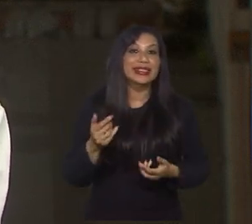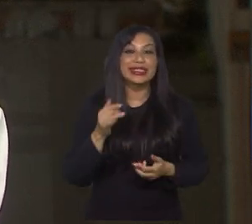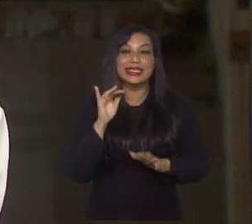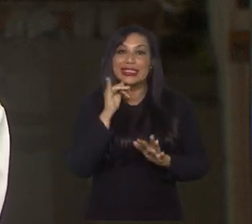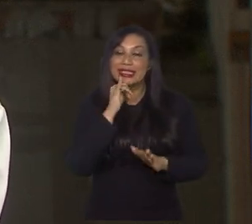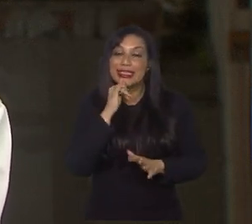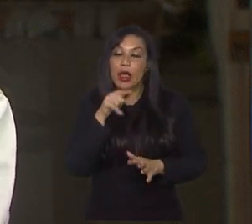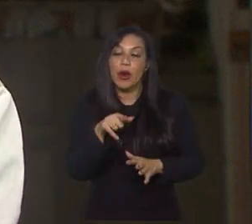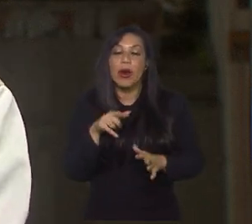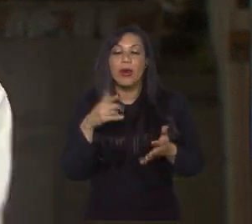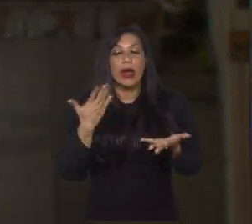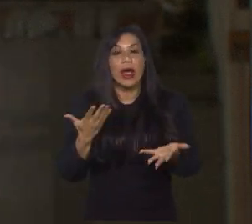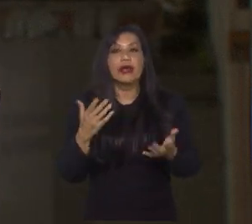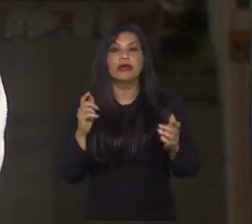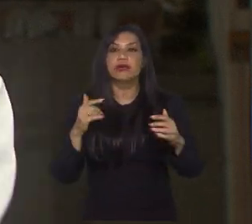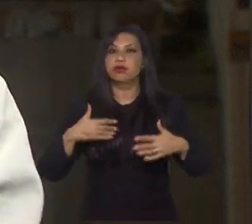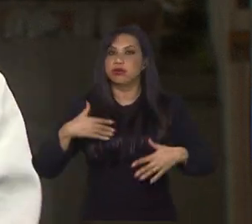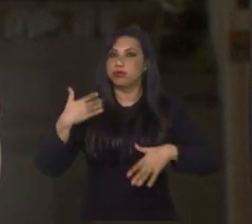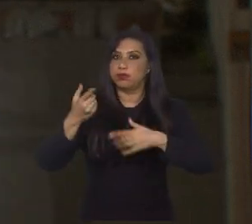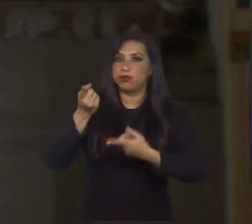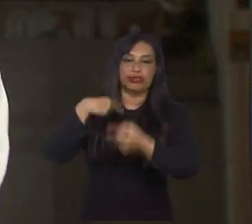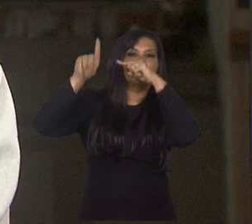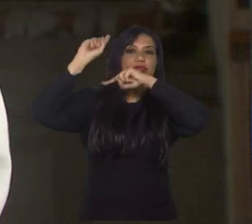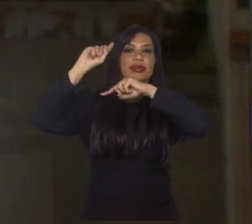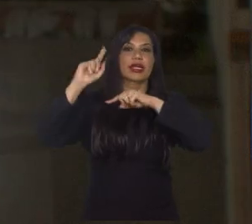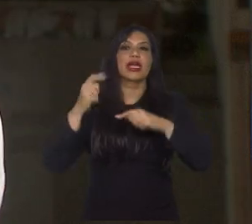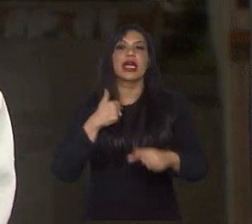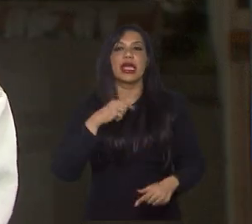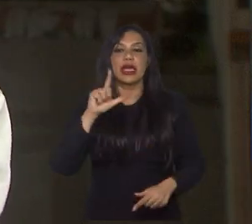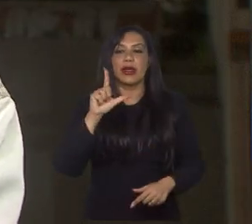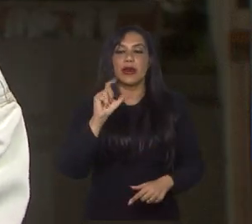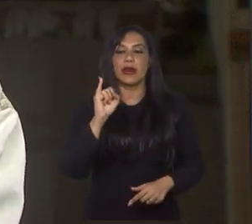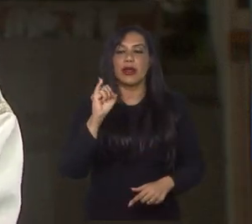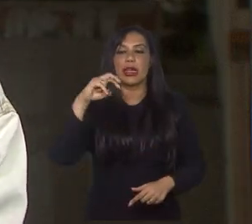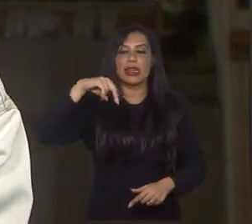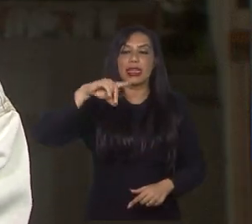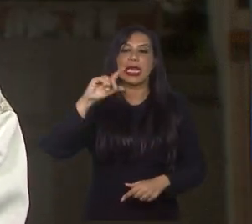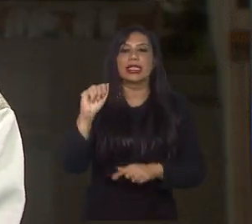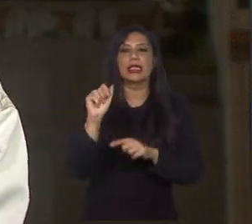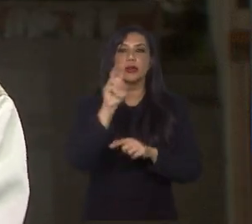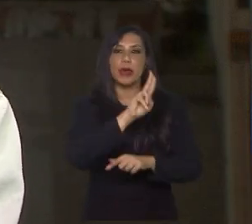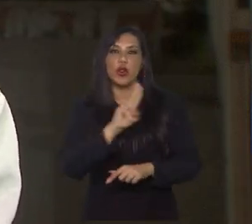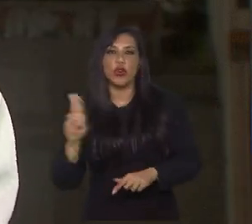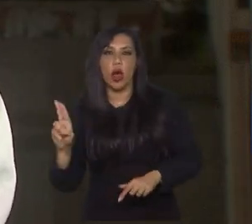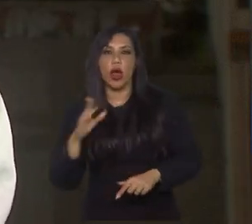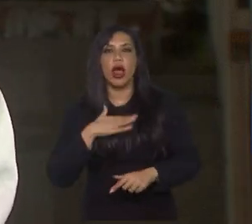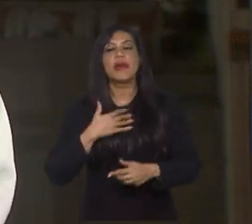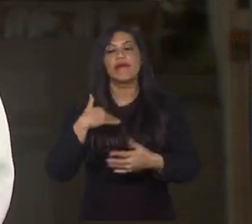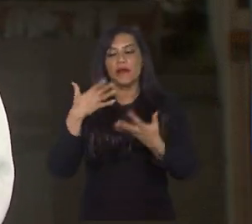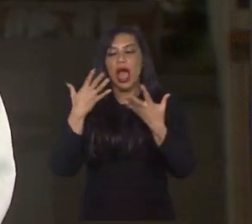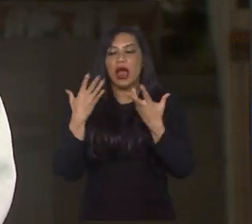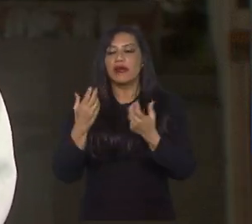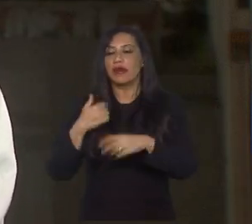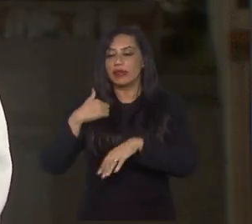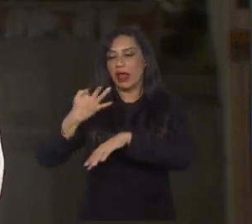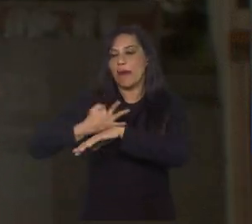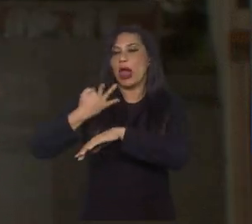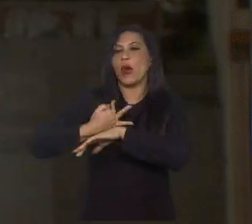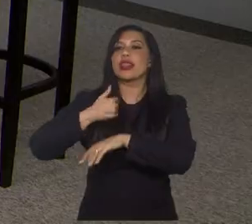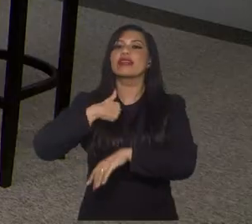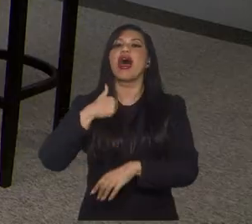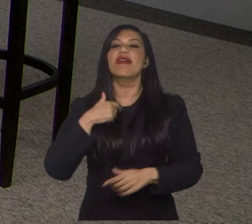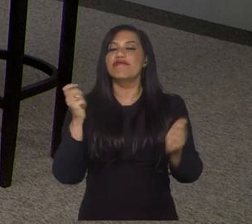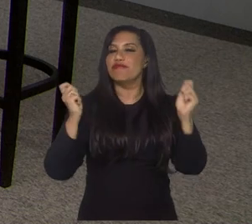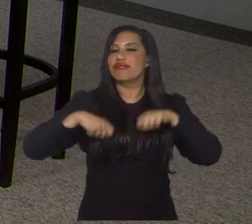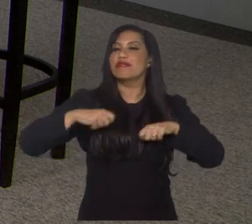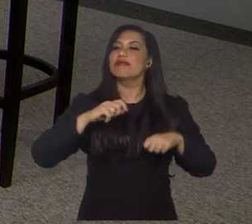de certa forma, de impulsão, sabe? Olha, eu sou a Linda Caicedo, eu tô aqui e vocês vão ter que me aturar. Exatamente. Durante um bom tempo. Esse